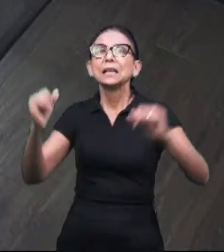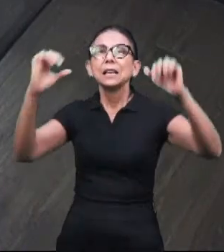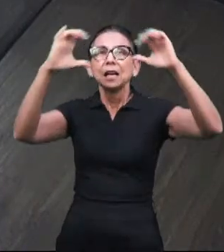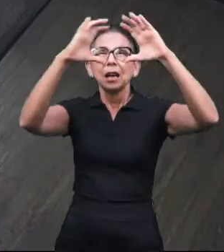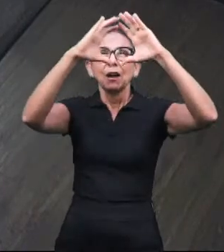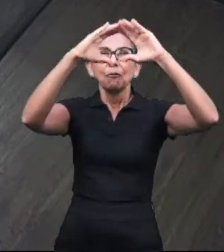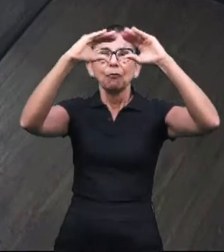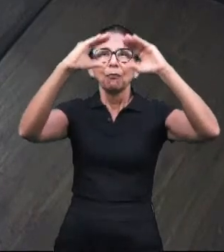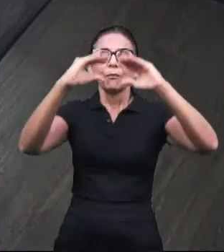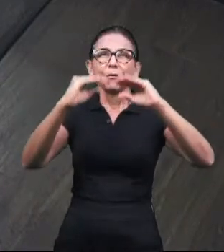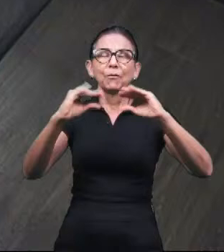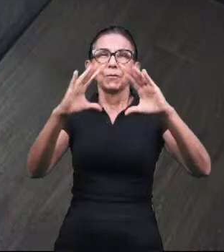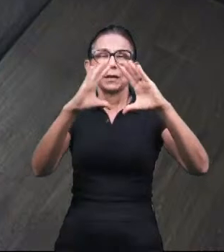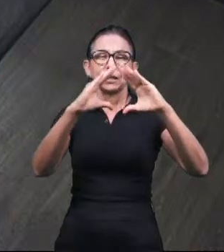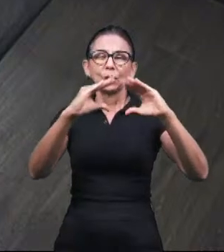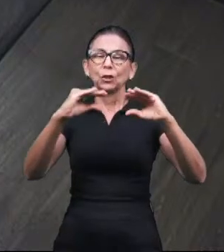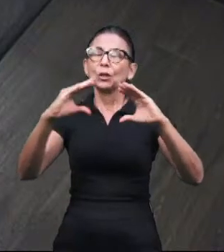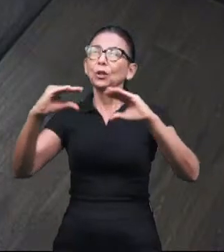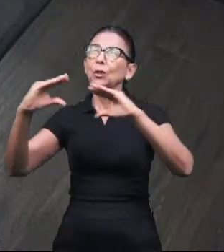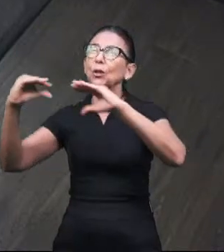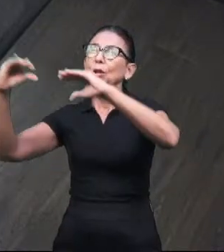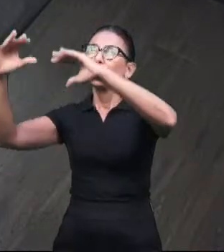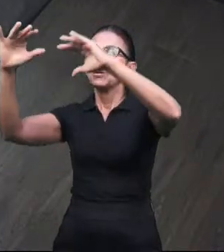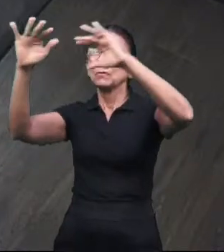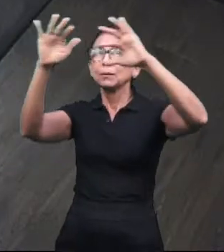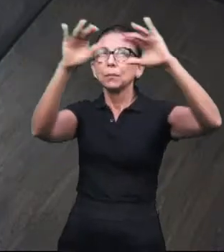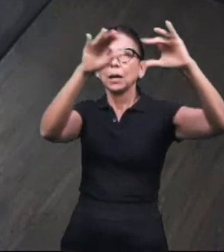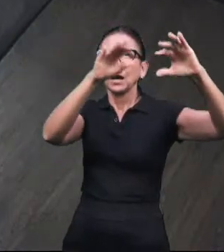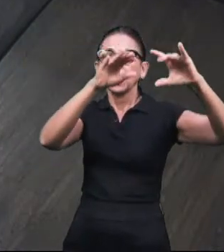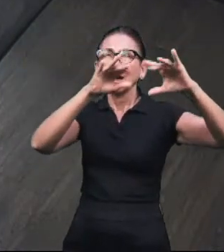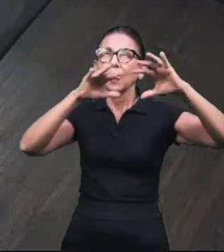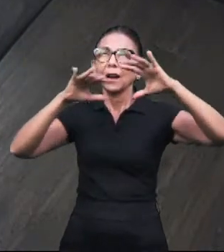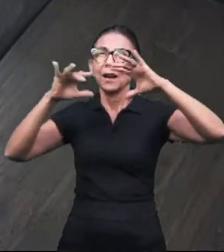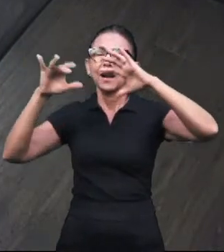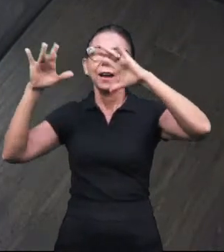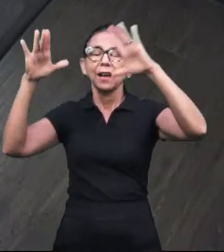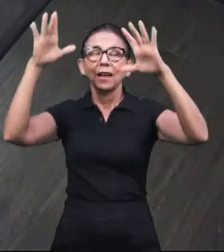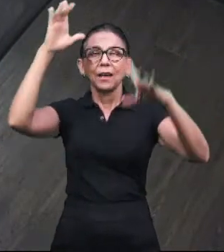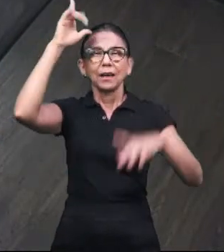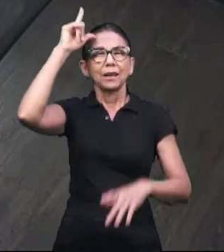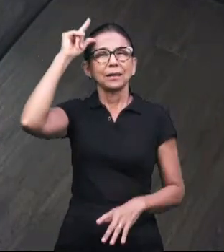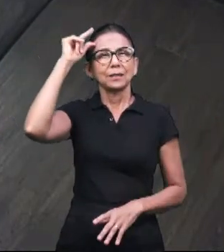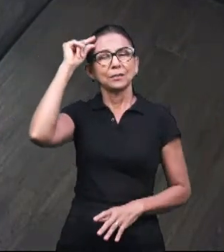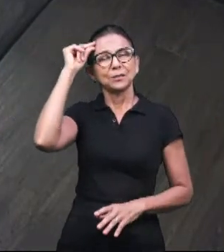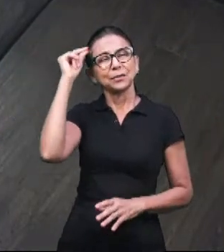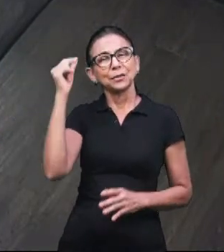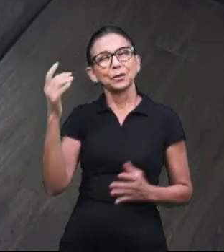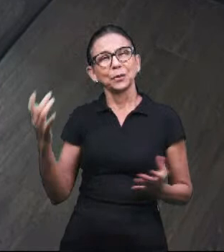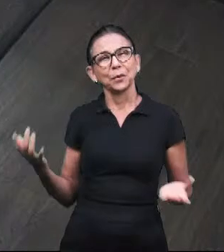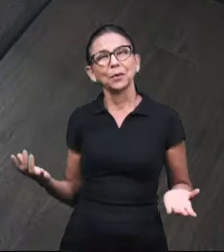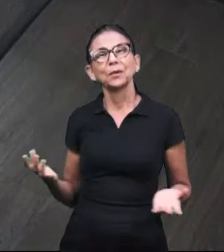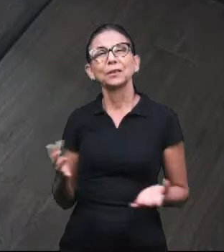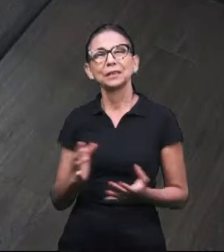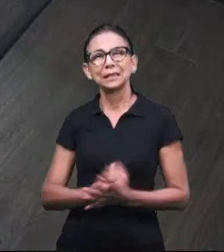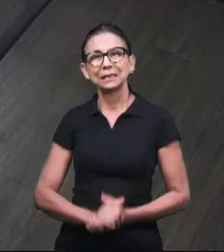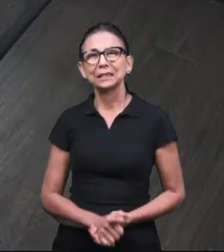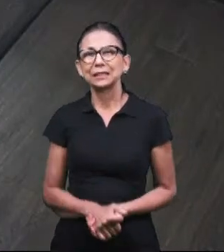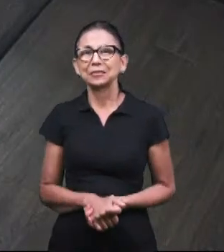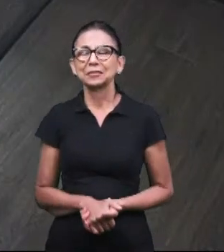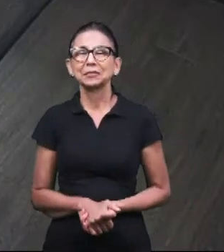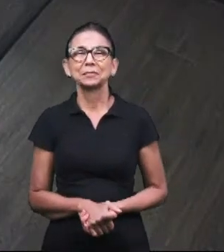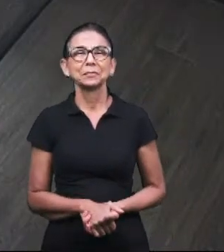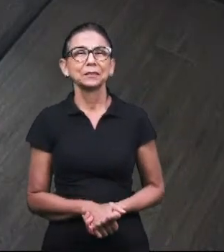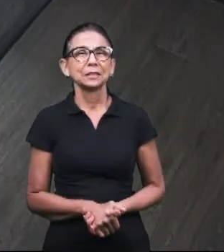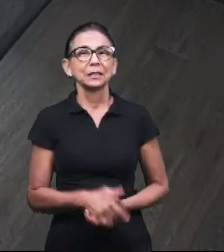igual lá no deserto, né? Vinha a nuvem para refrescar, para amenizar o